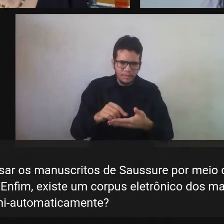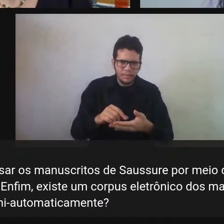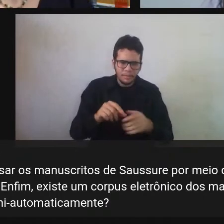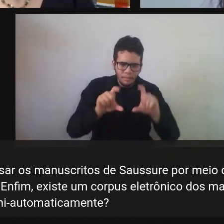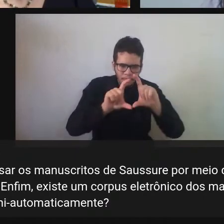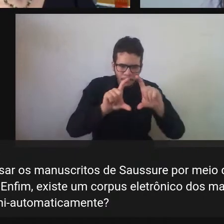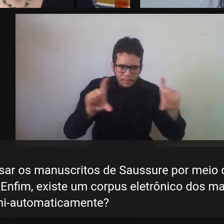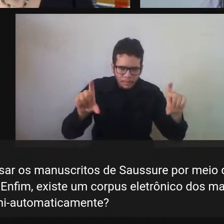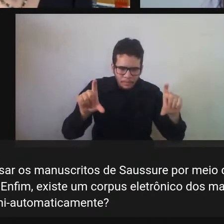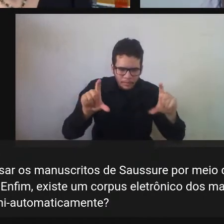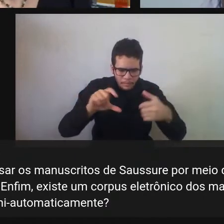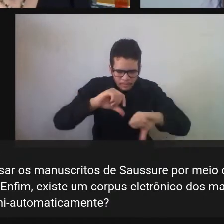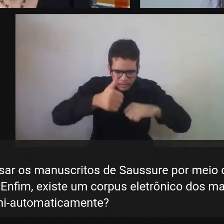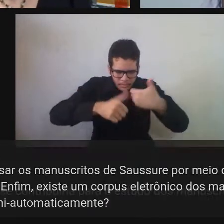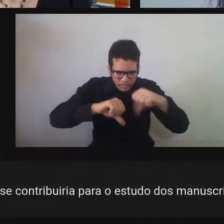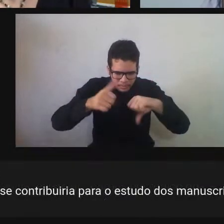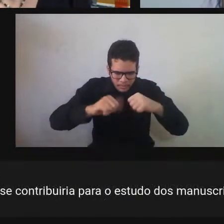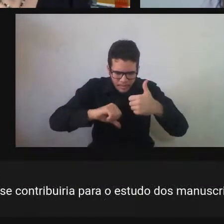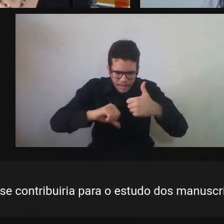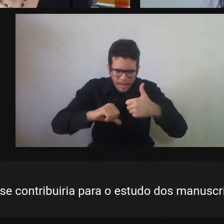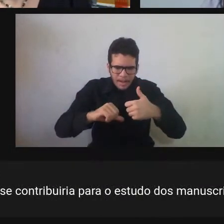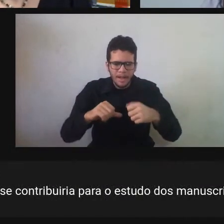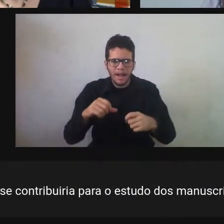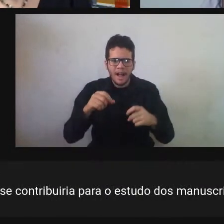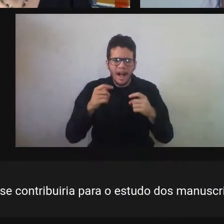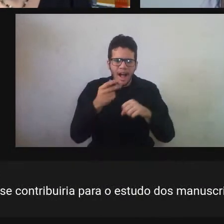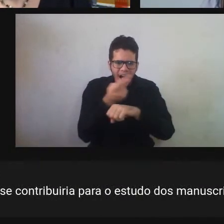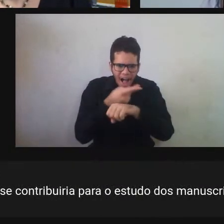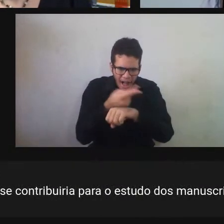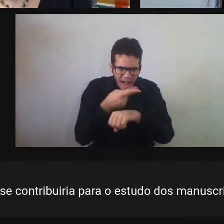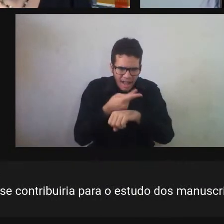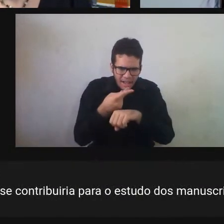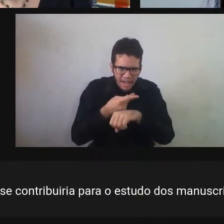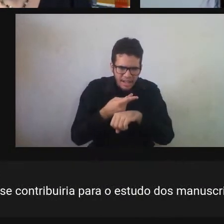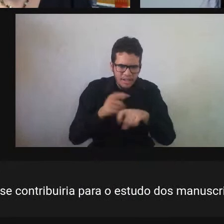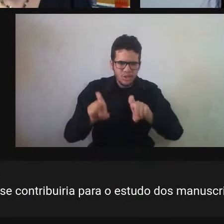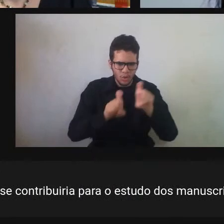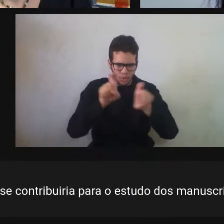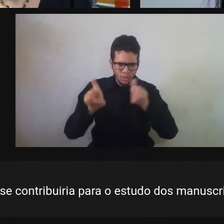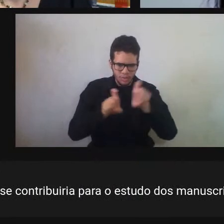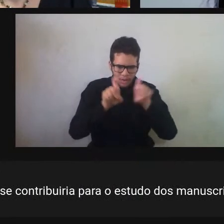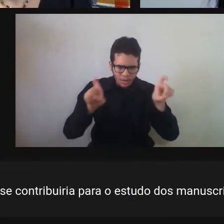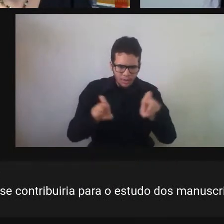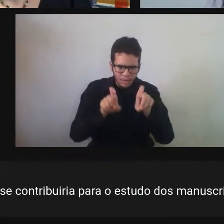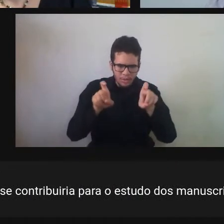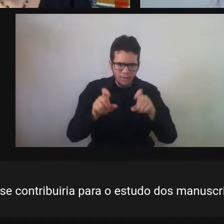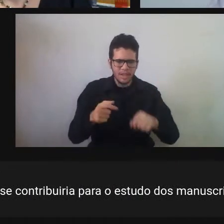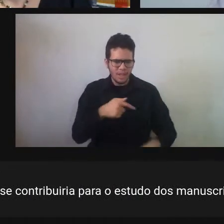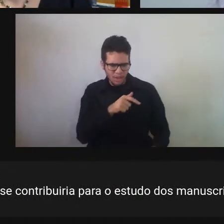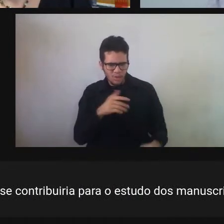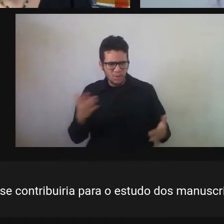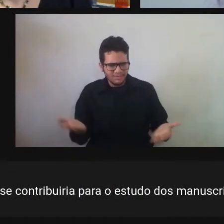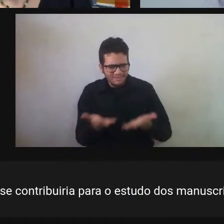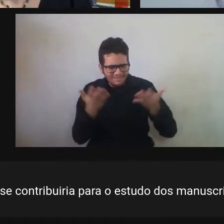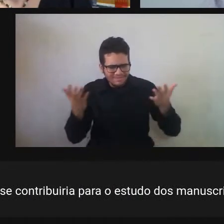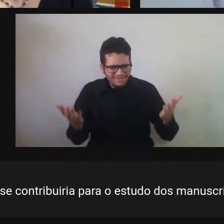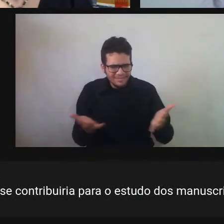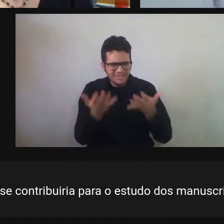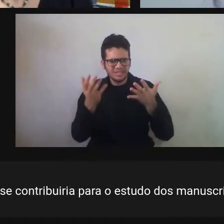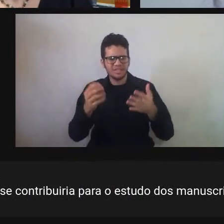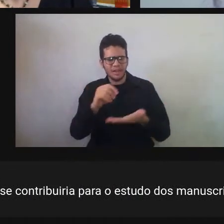analisado semi-automaticamente esse tipo de análise contribuiria para o estudo dos manuscritos